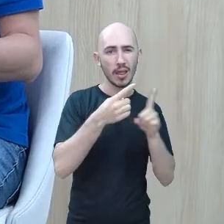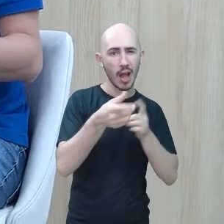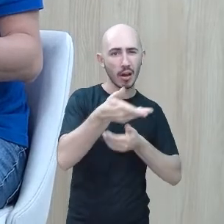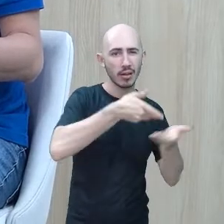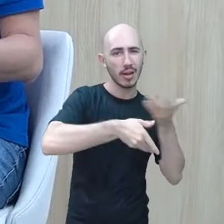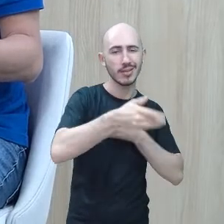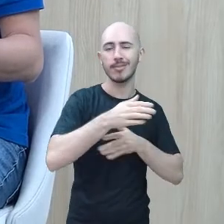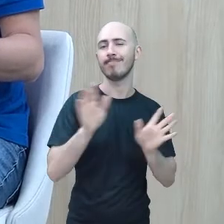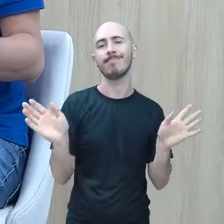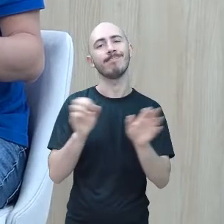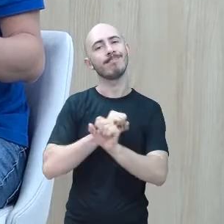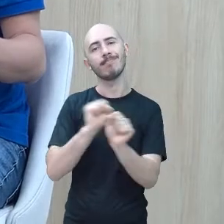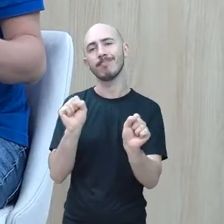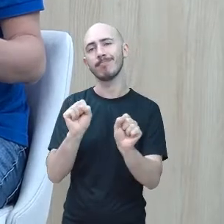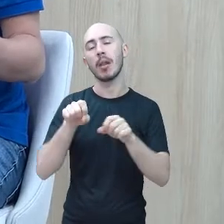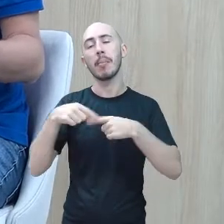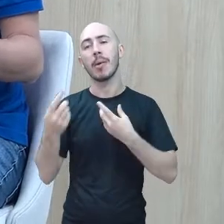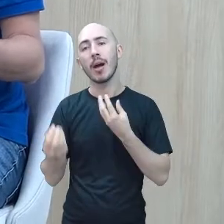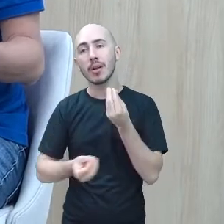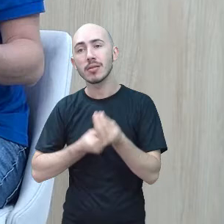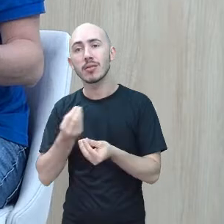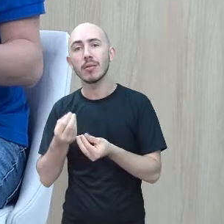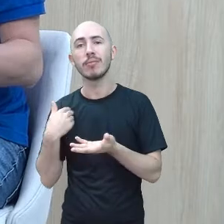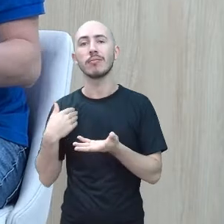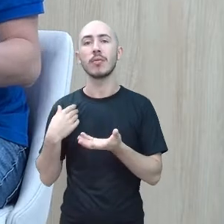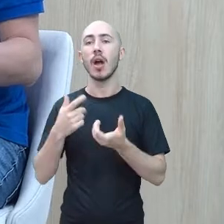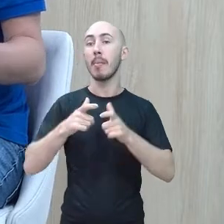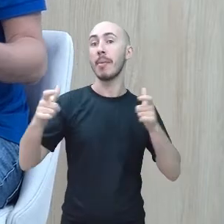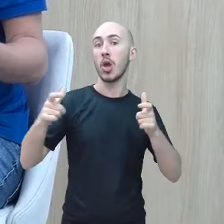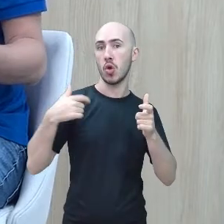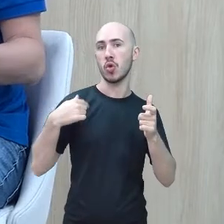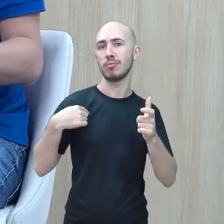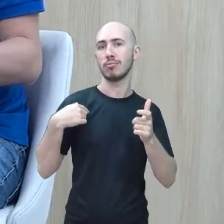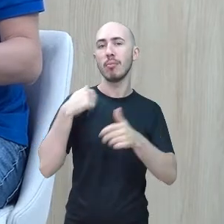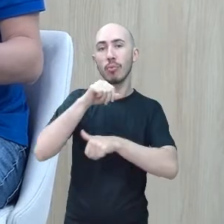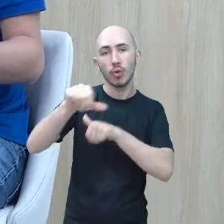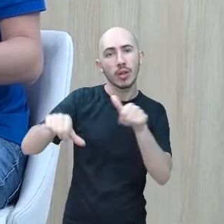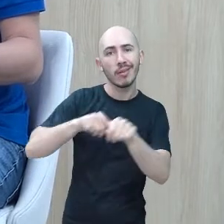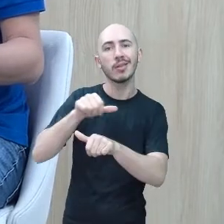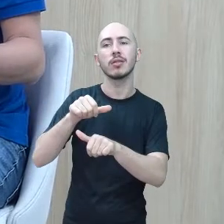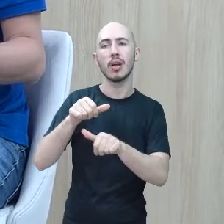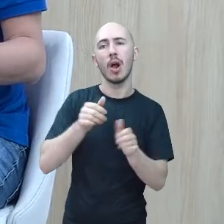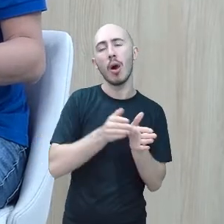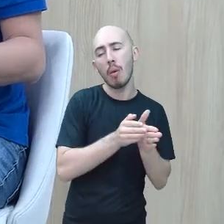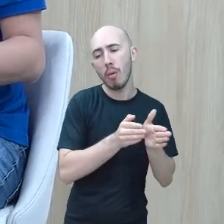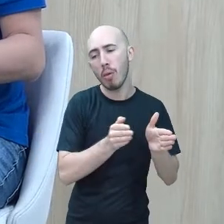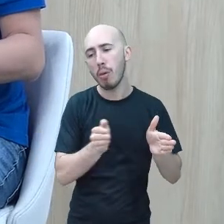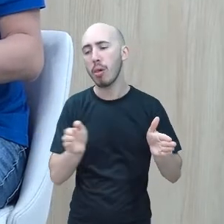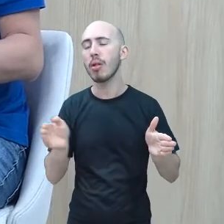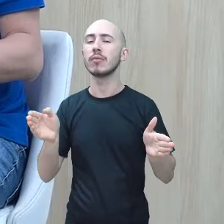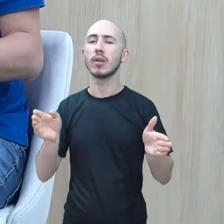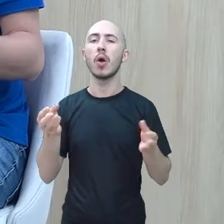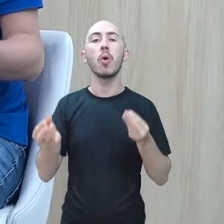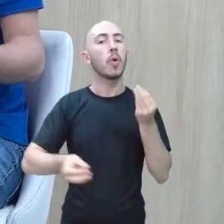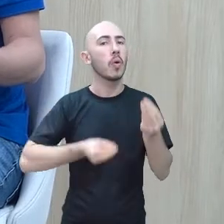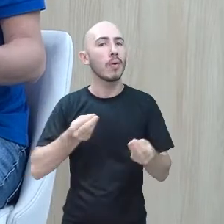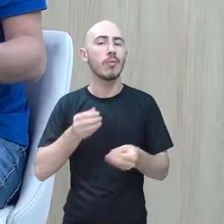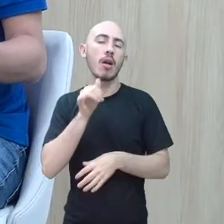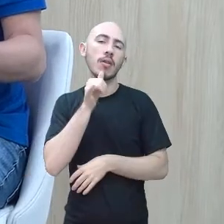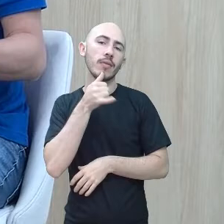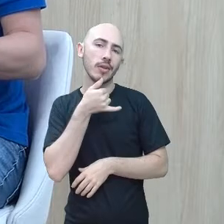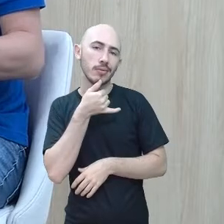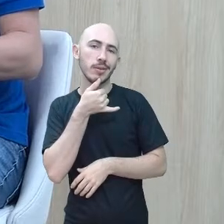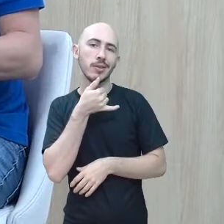quero destacar o fato de que as grandes intervenções que ocorreram ao longo da nossa história, elas, infelizmente,